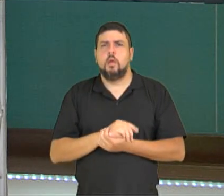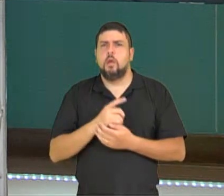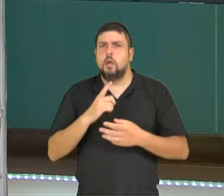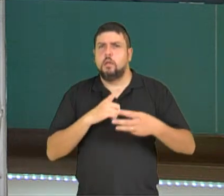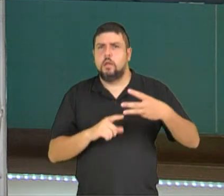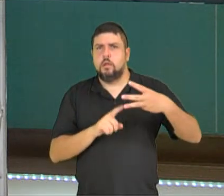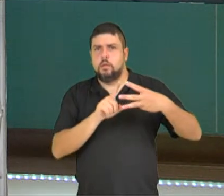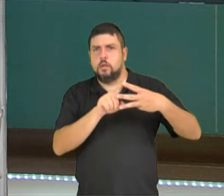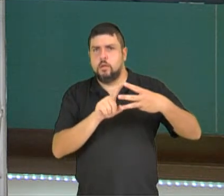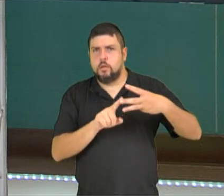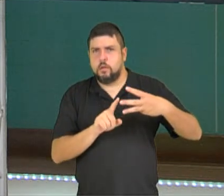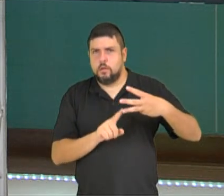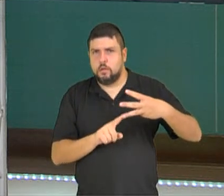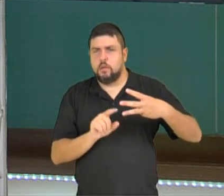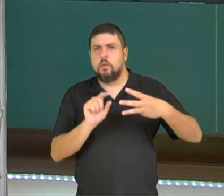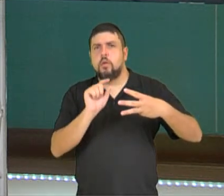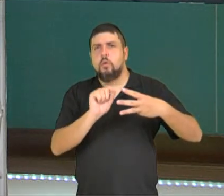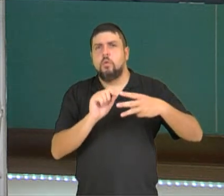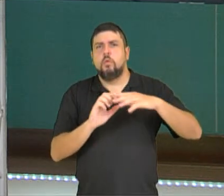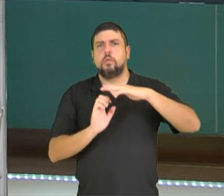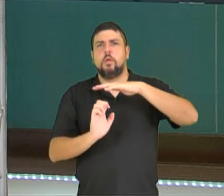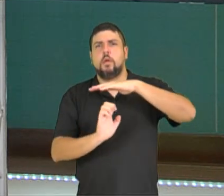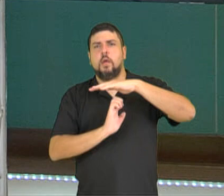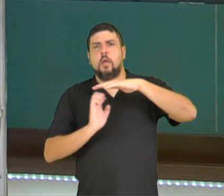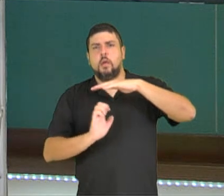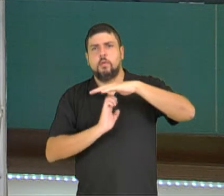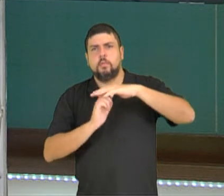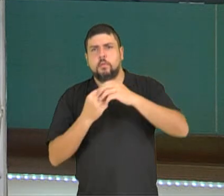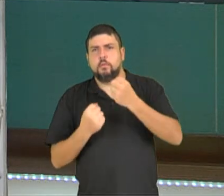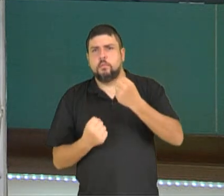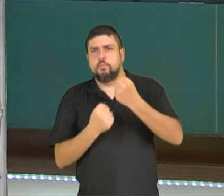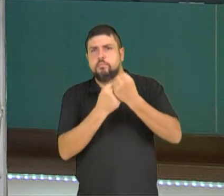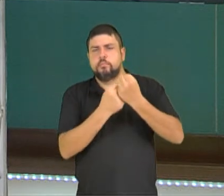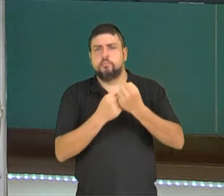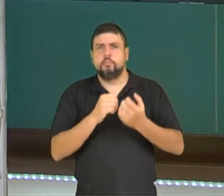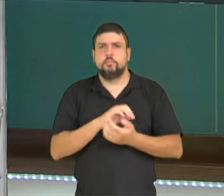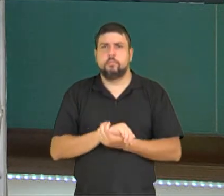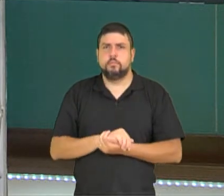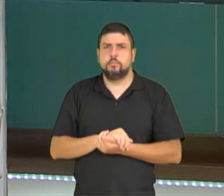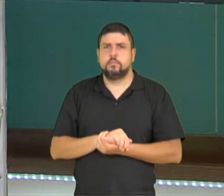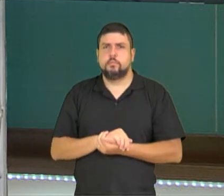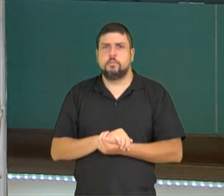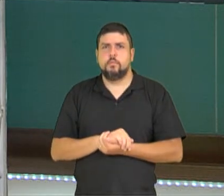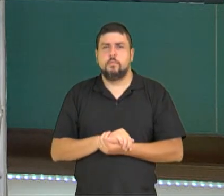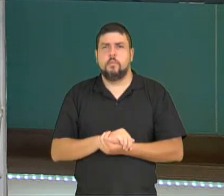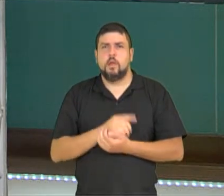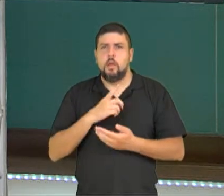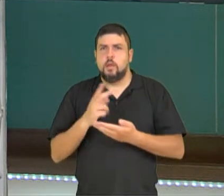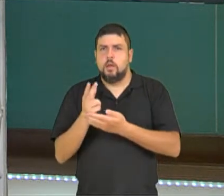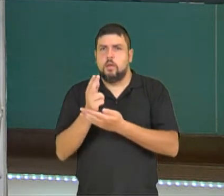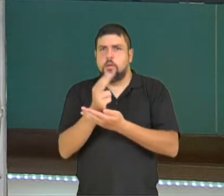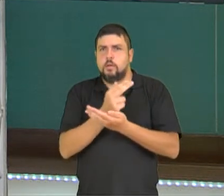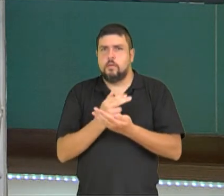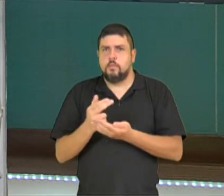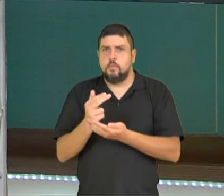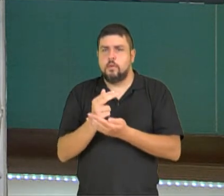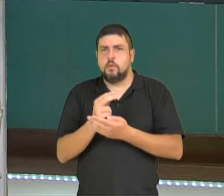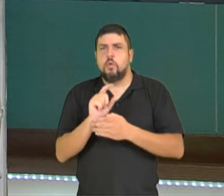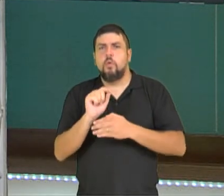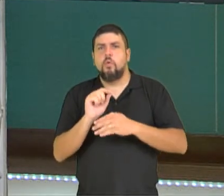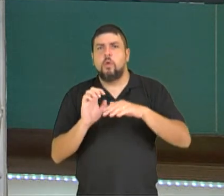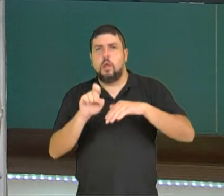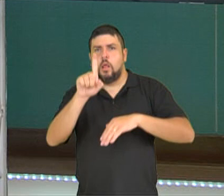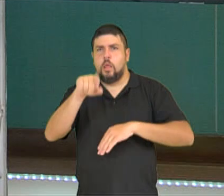das instituições que assinam o cartaz. Isso mesmo. Nós temos aqui as imagens, né, que são as